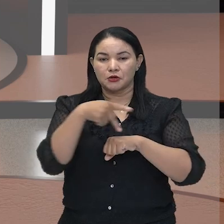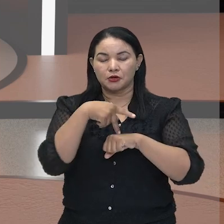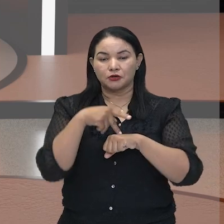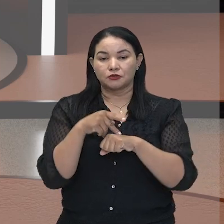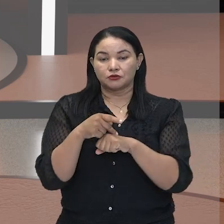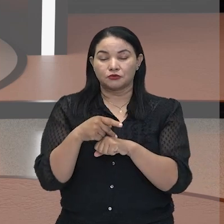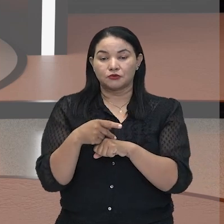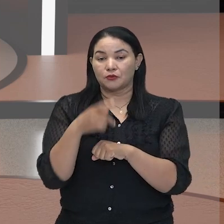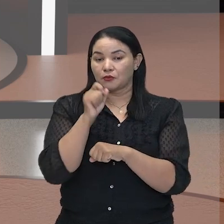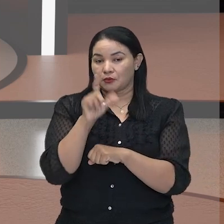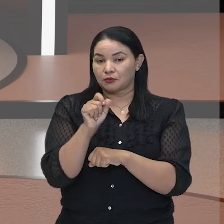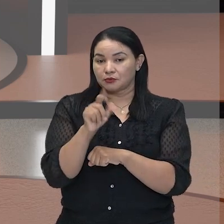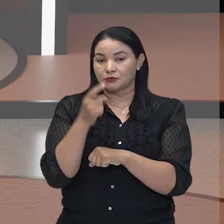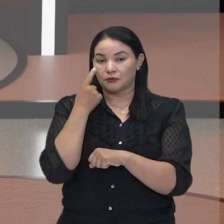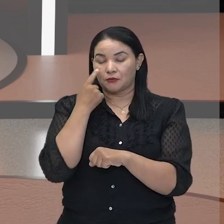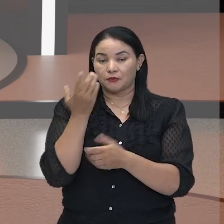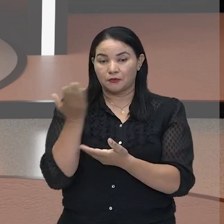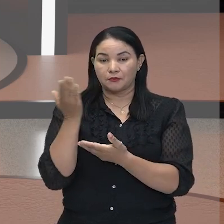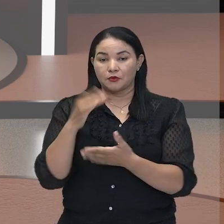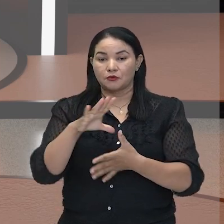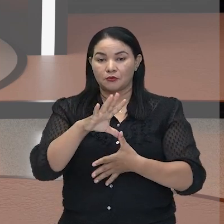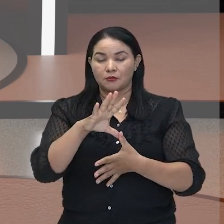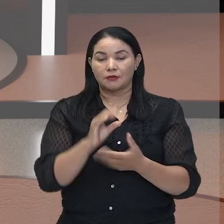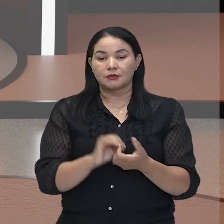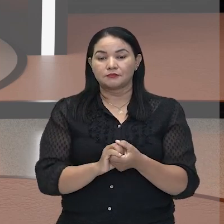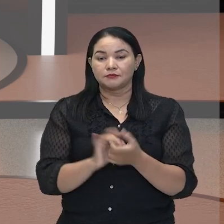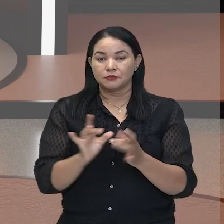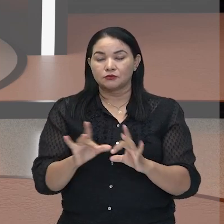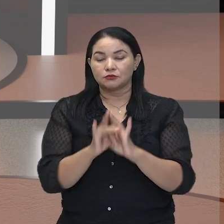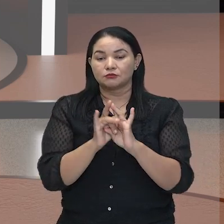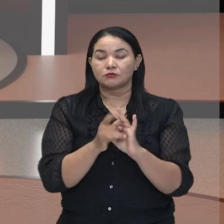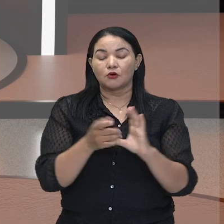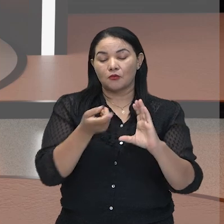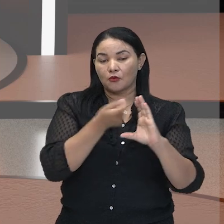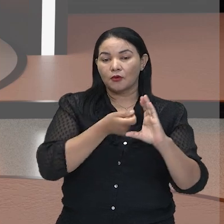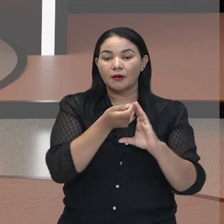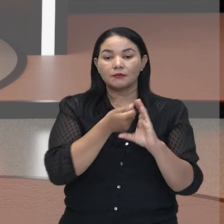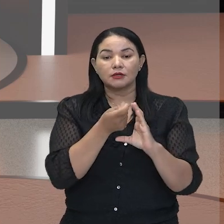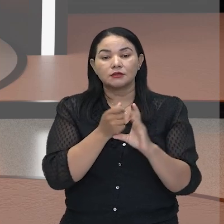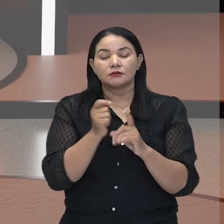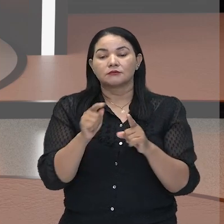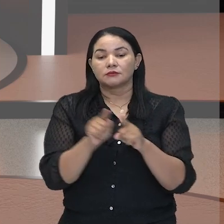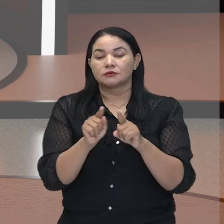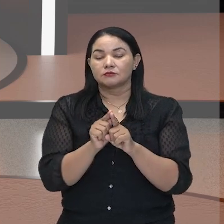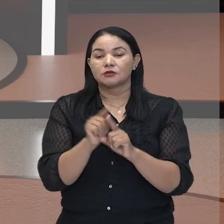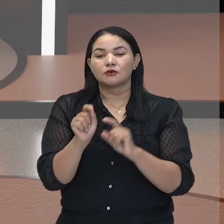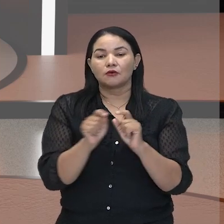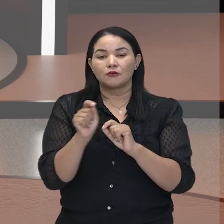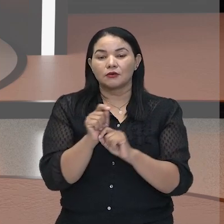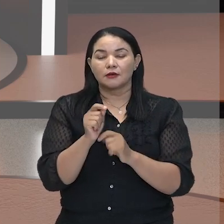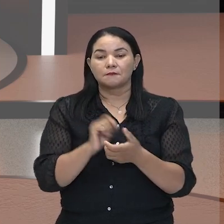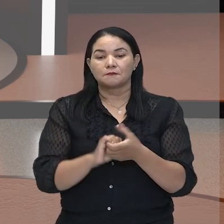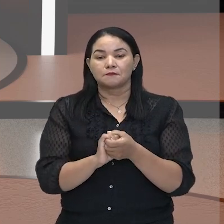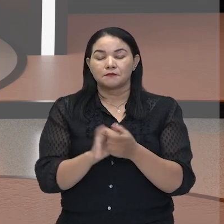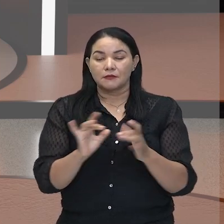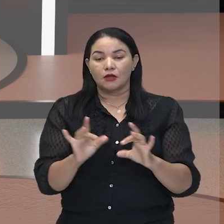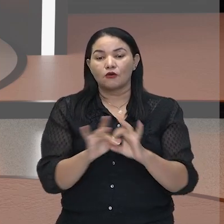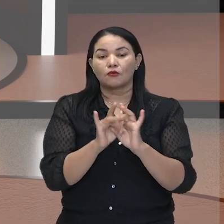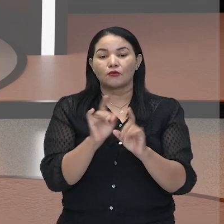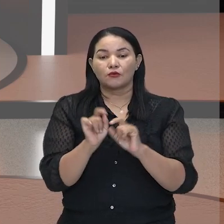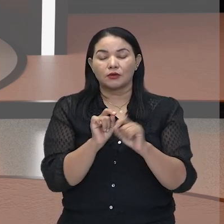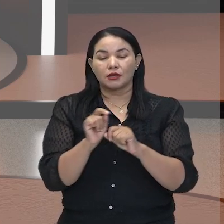azul agora são os países que se alinharam ao capitalismo. Então, aí também vão compor a região